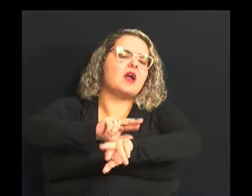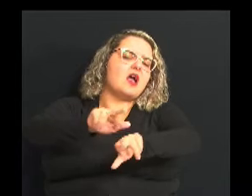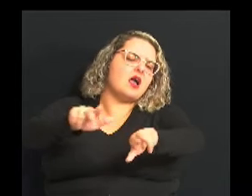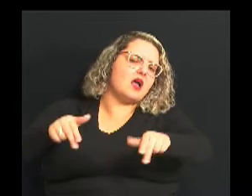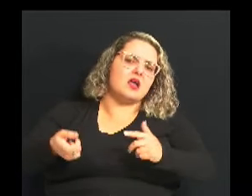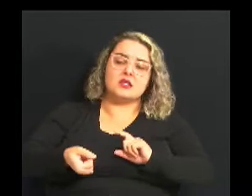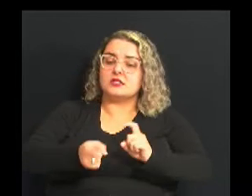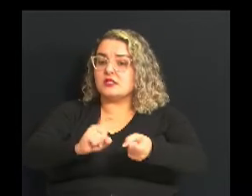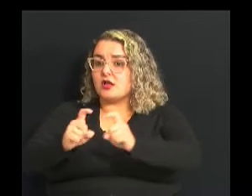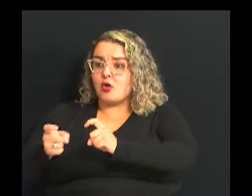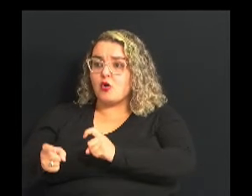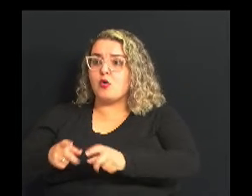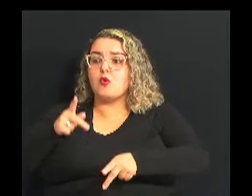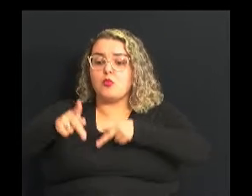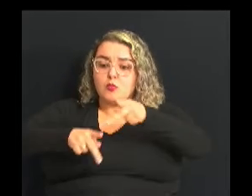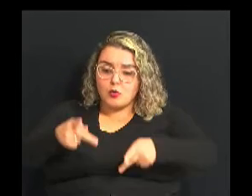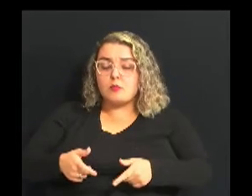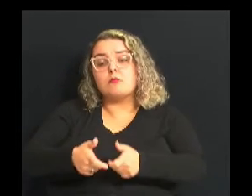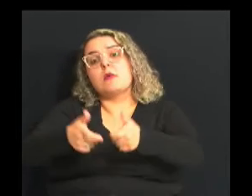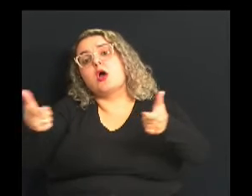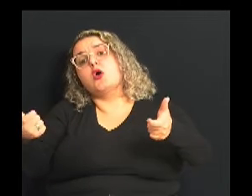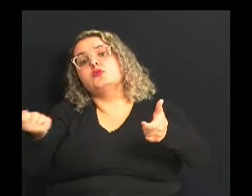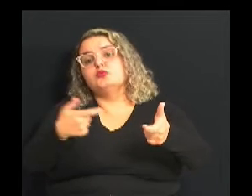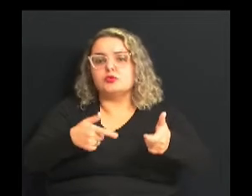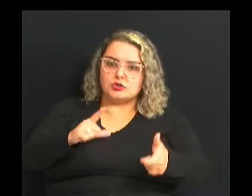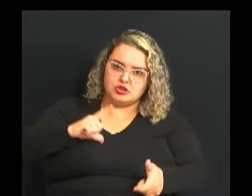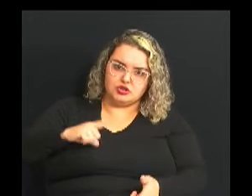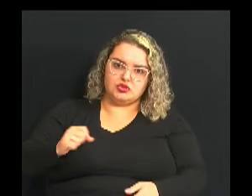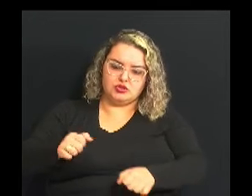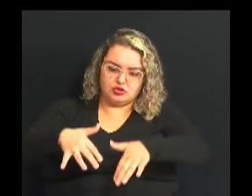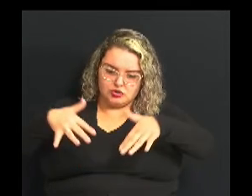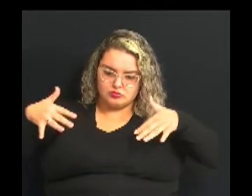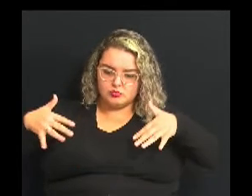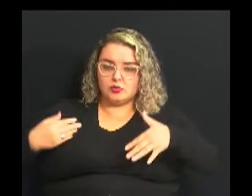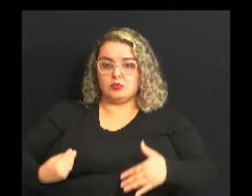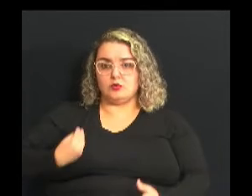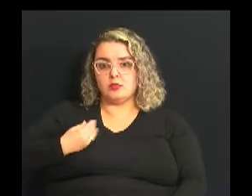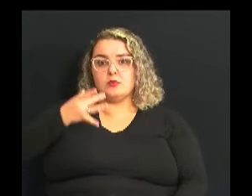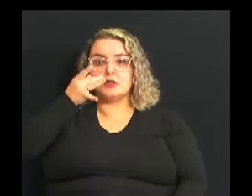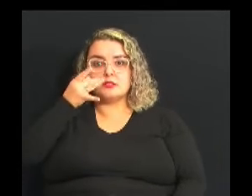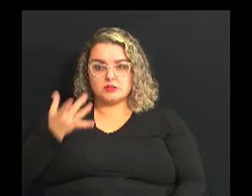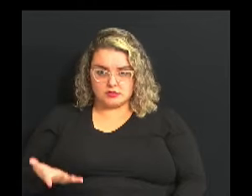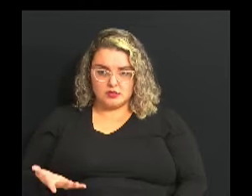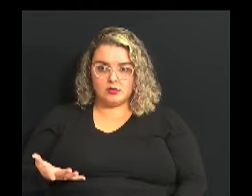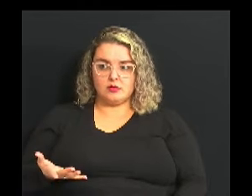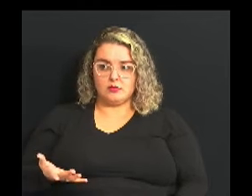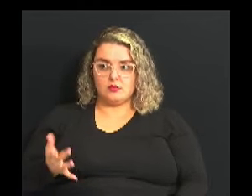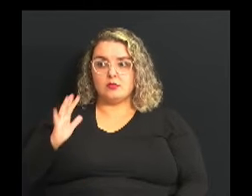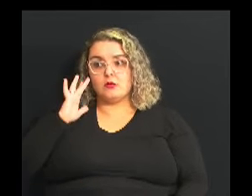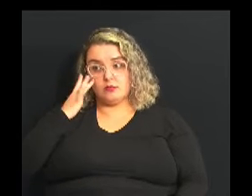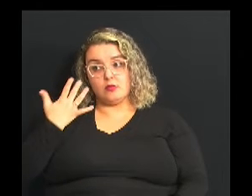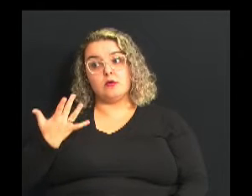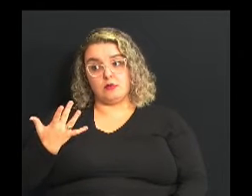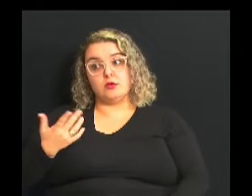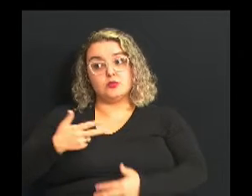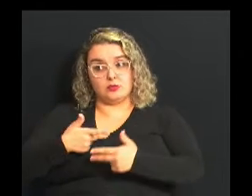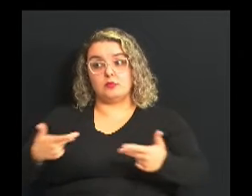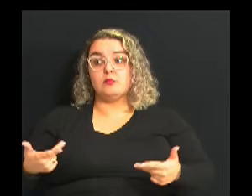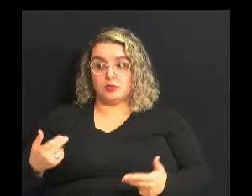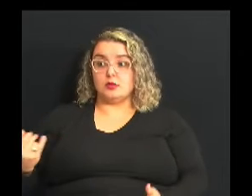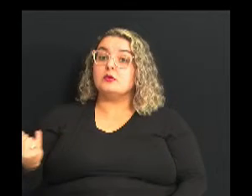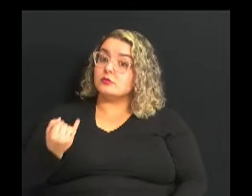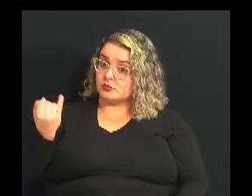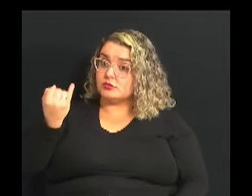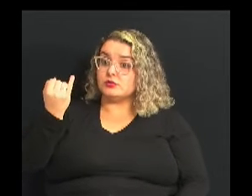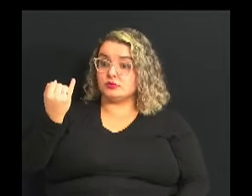o público, muitas vezes até maior do que nós tínhamos em plenário em reunião presencial, né? Acho que isso é uma coisa muito importante.